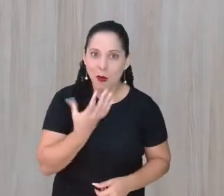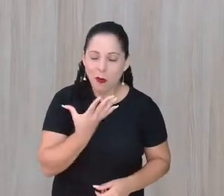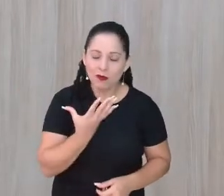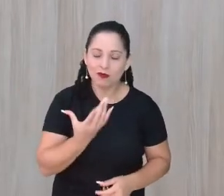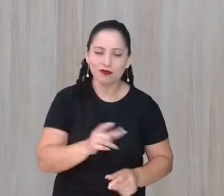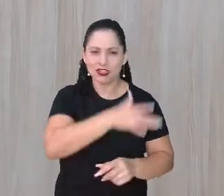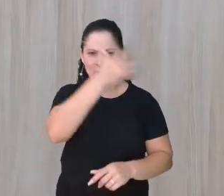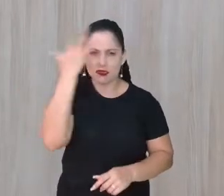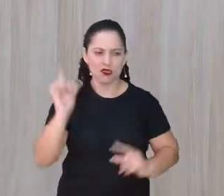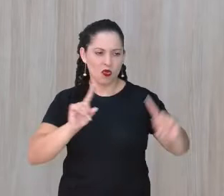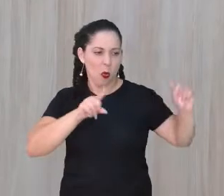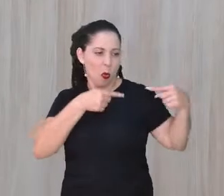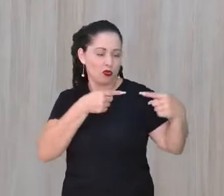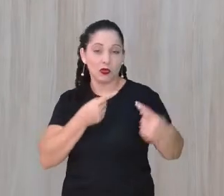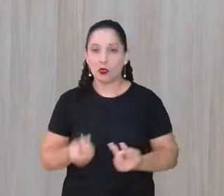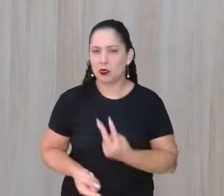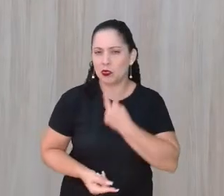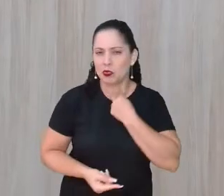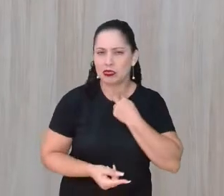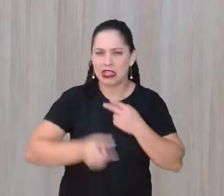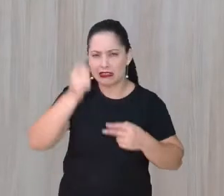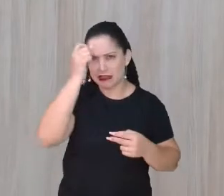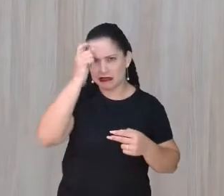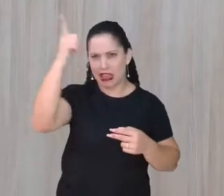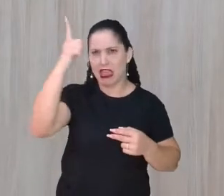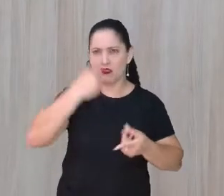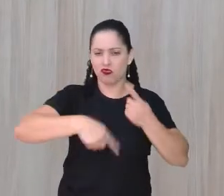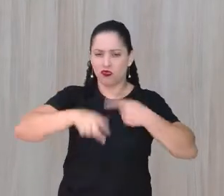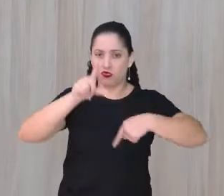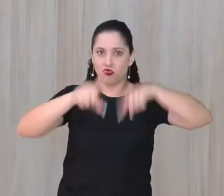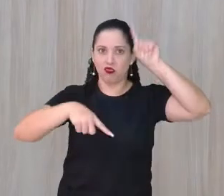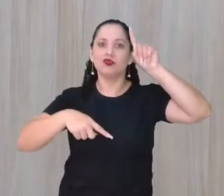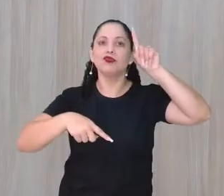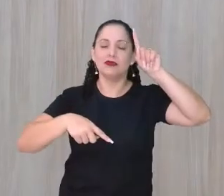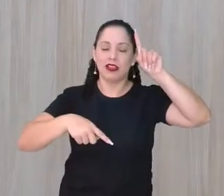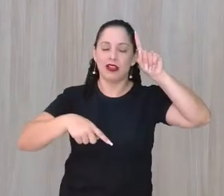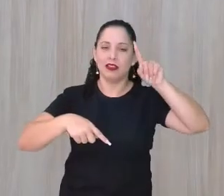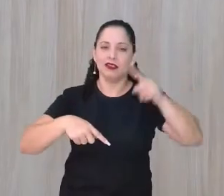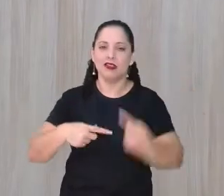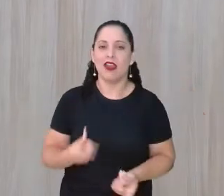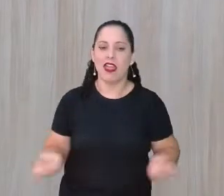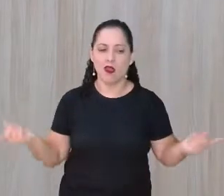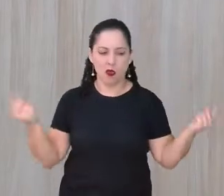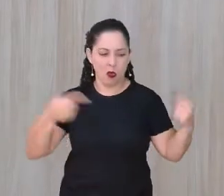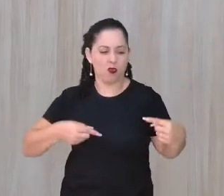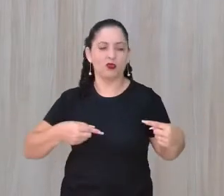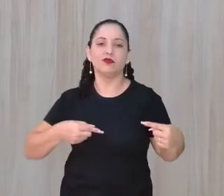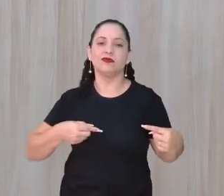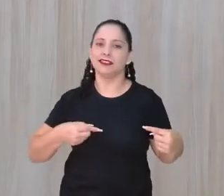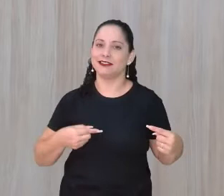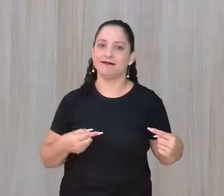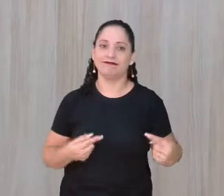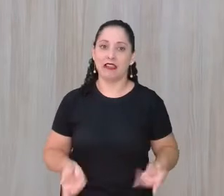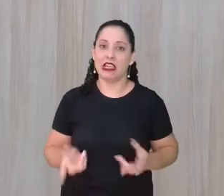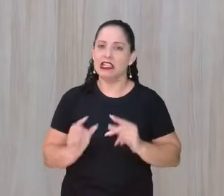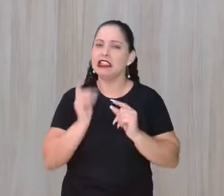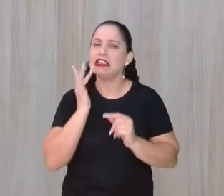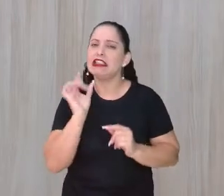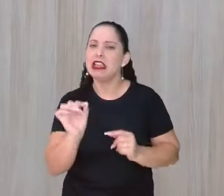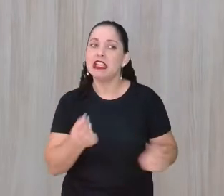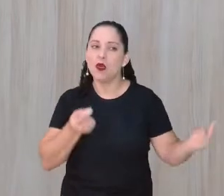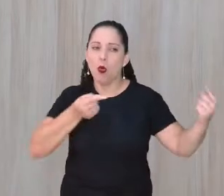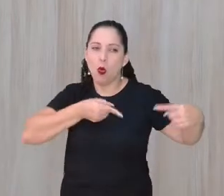contra ele, as ideias revolucionárias, que fosse contra, inimigo, aquelas ideias, ia para